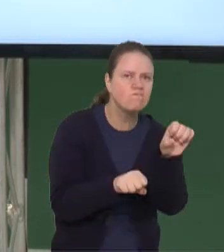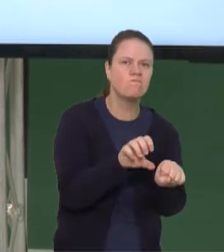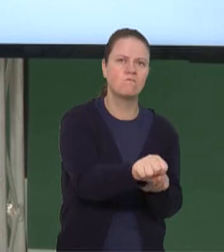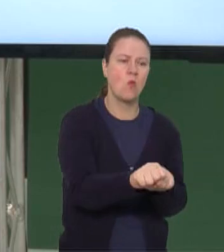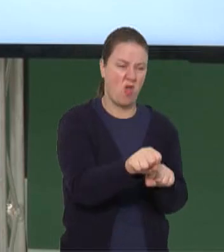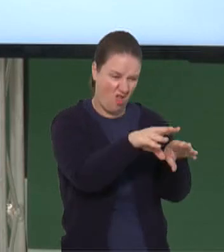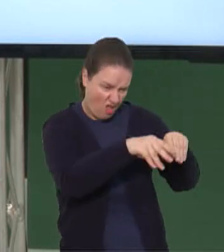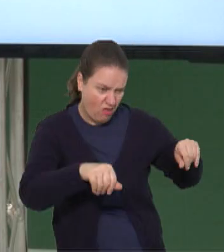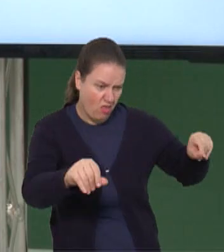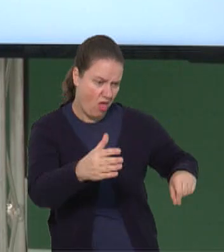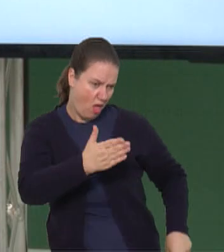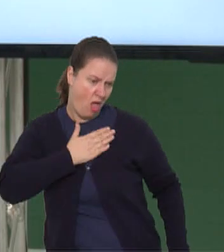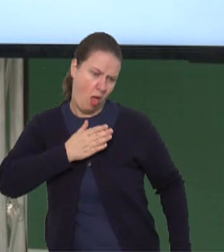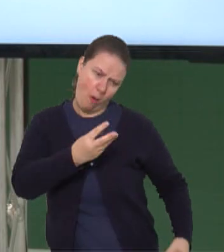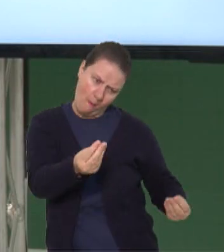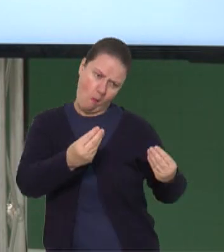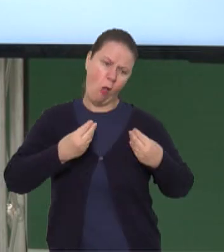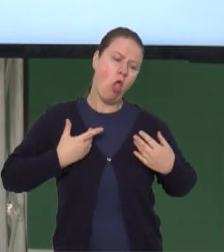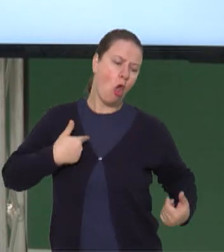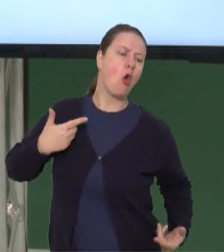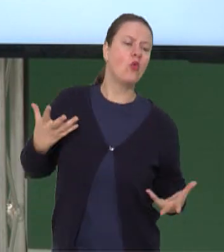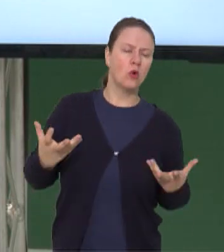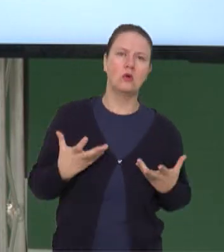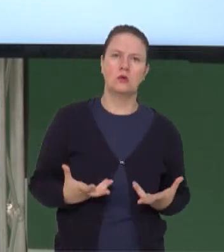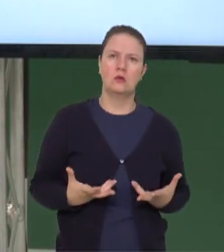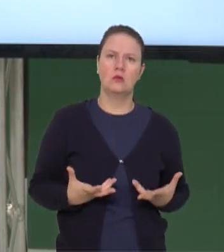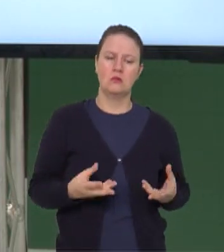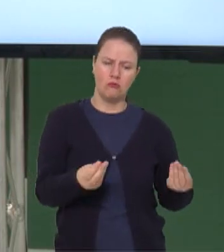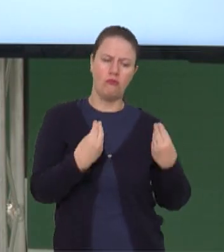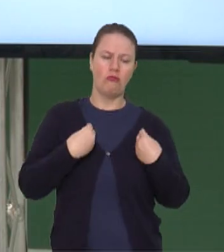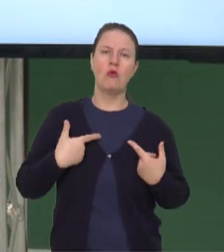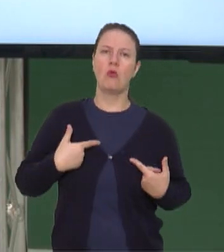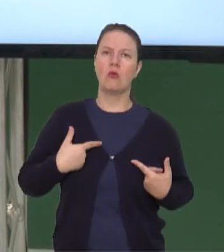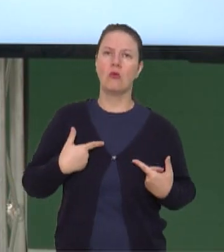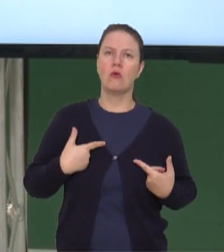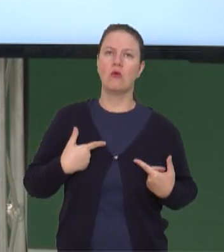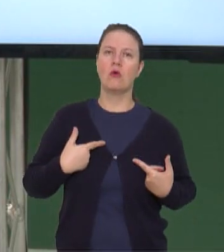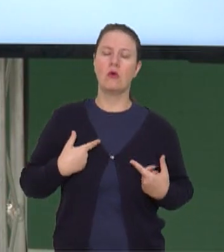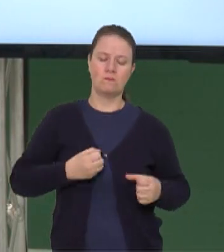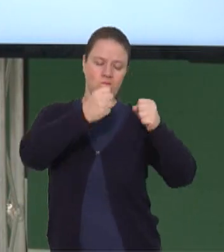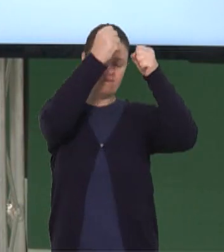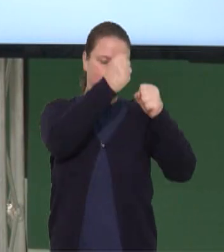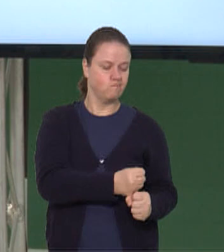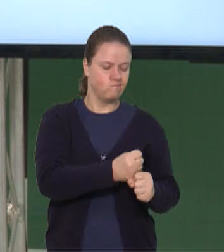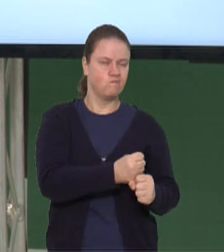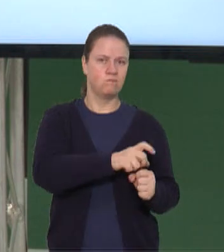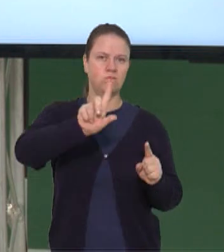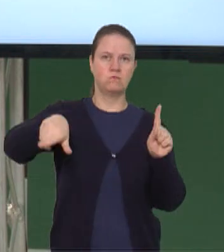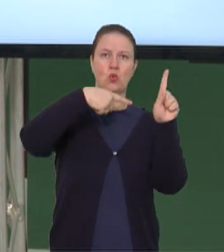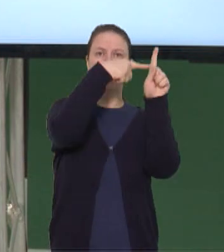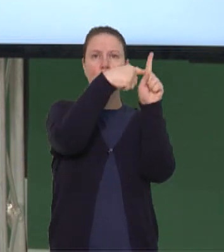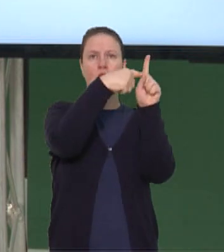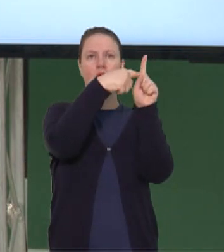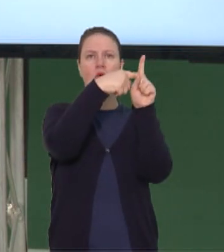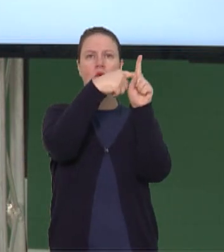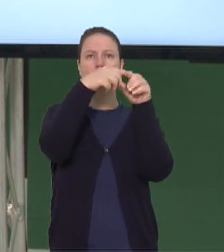dizer, esse pedaço de terra é meu. E como é que eles faziam isso? Fincando uma cruz, celebrando uma missa e deixando ou um